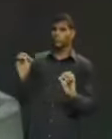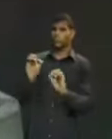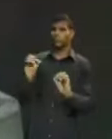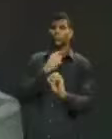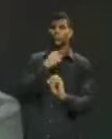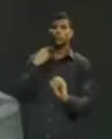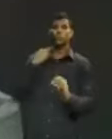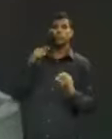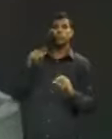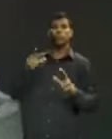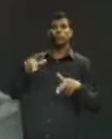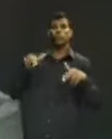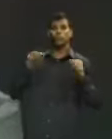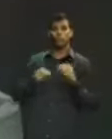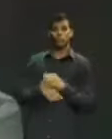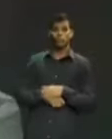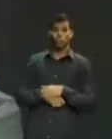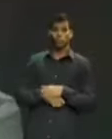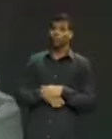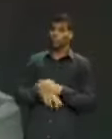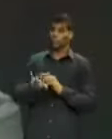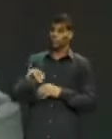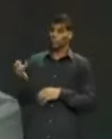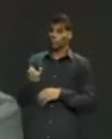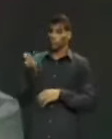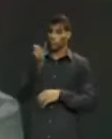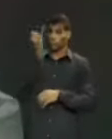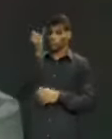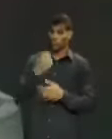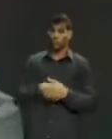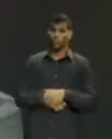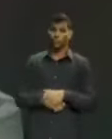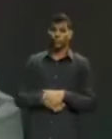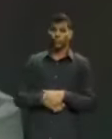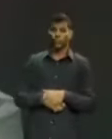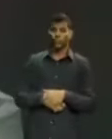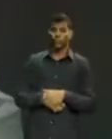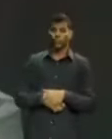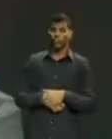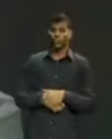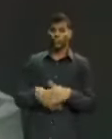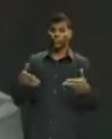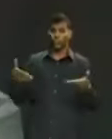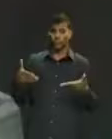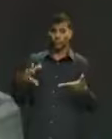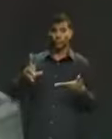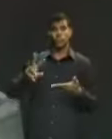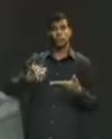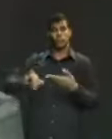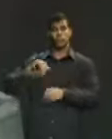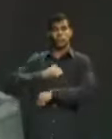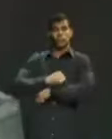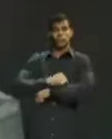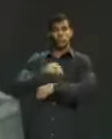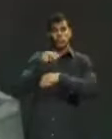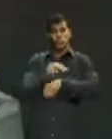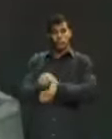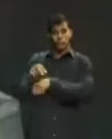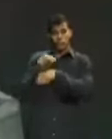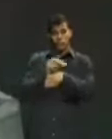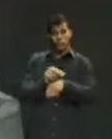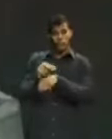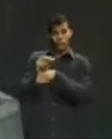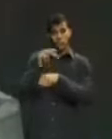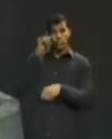é algo muito importante. Nós acabamos de lançar agora uma plataforma de monitoramento de homicídios, que é a